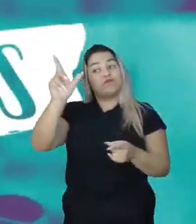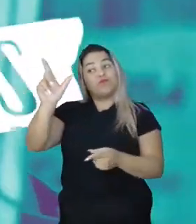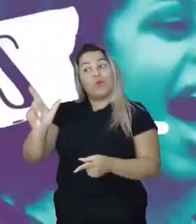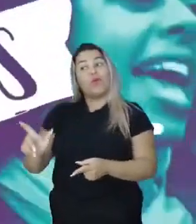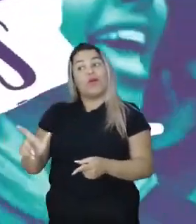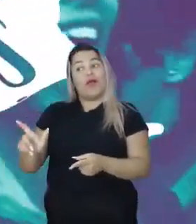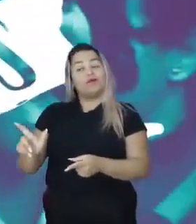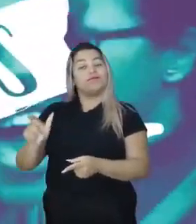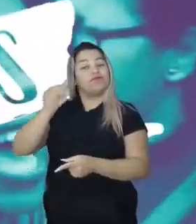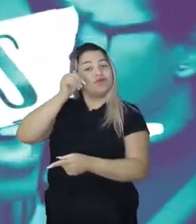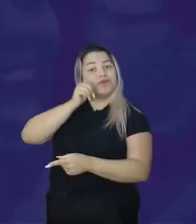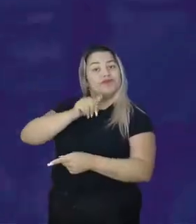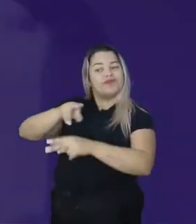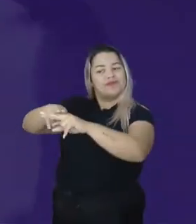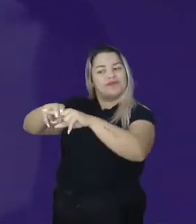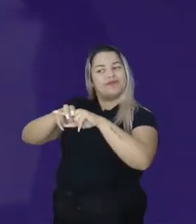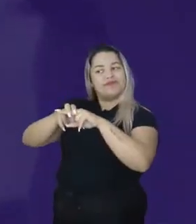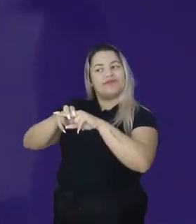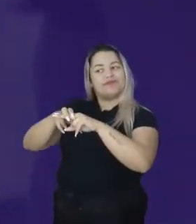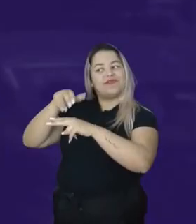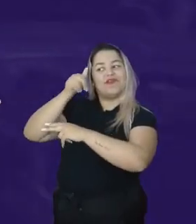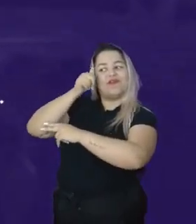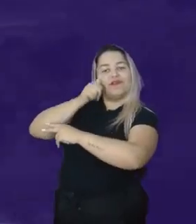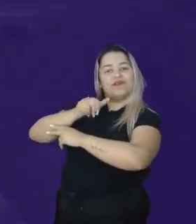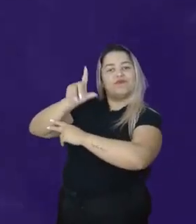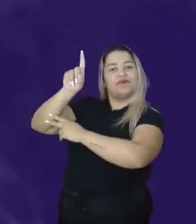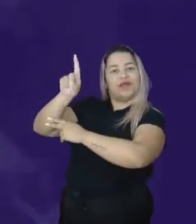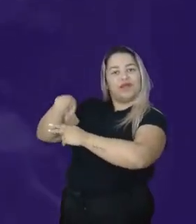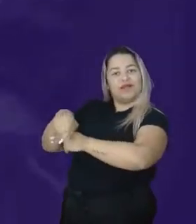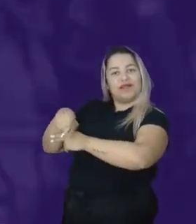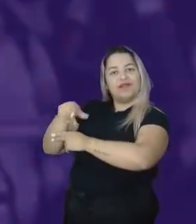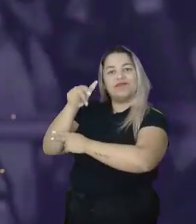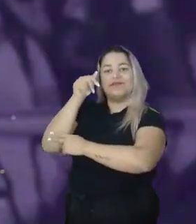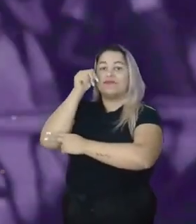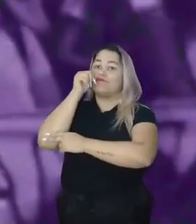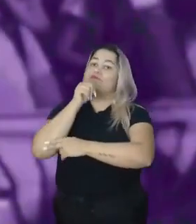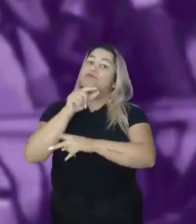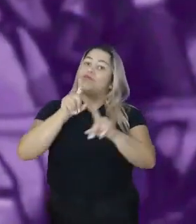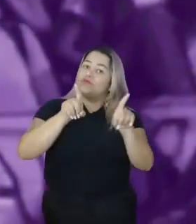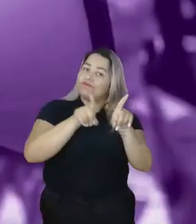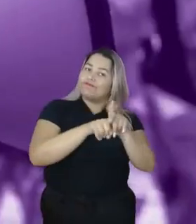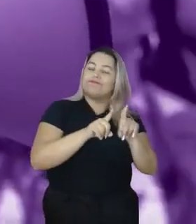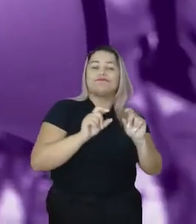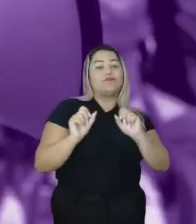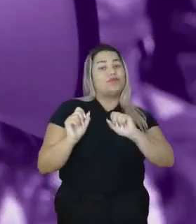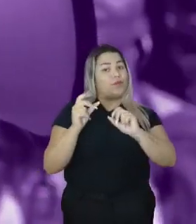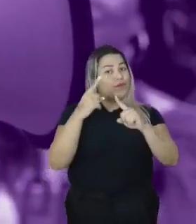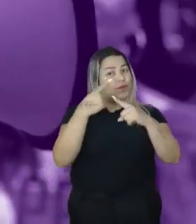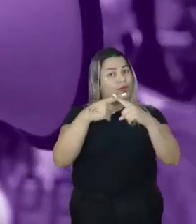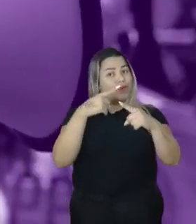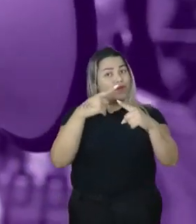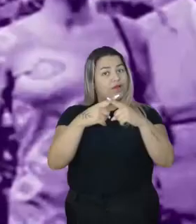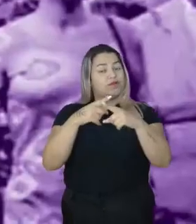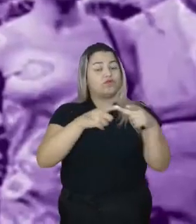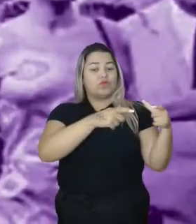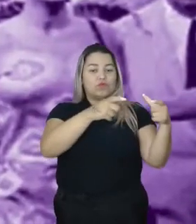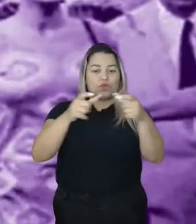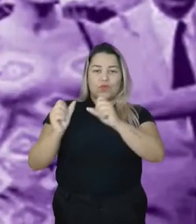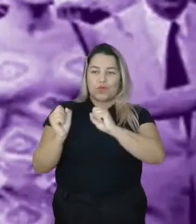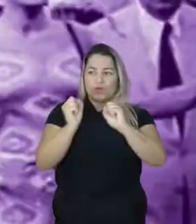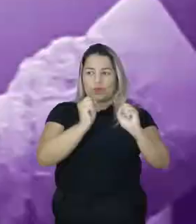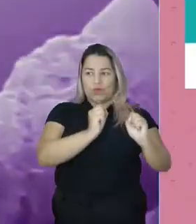Eu sou uma delas, são elas por elas, ocupando os espaços